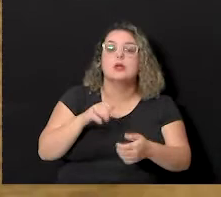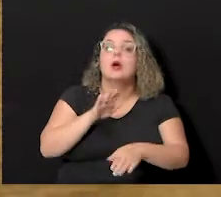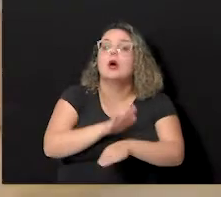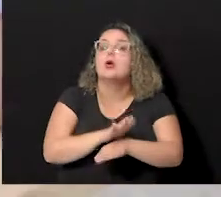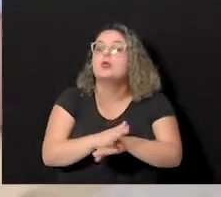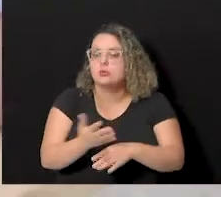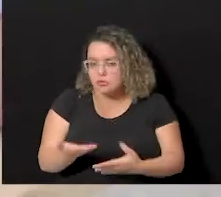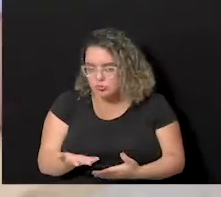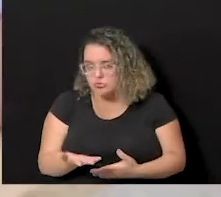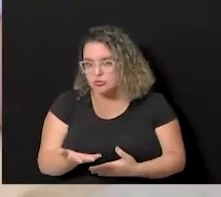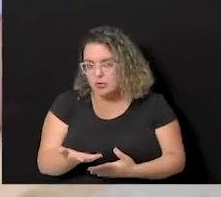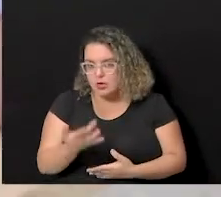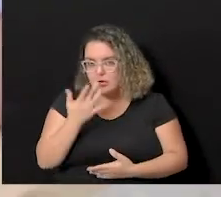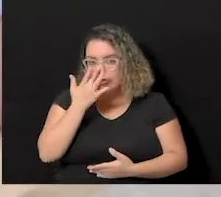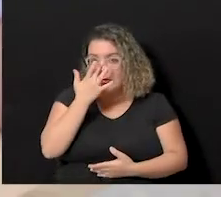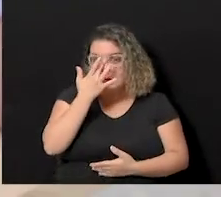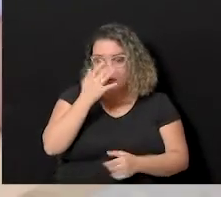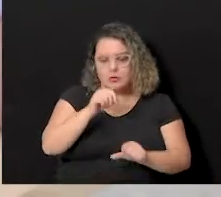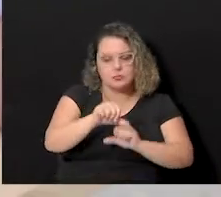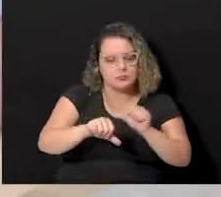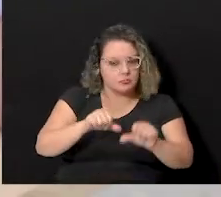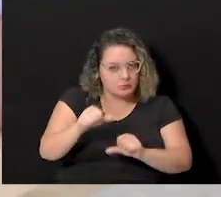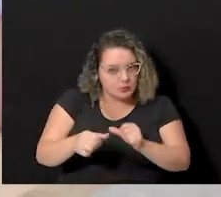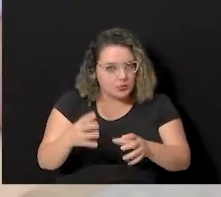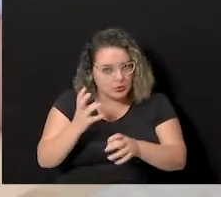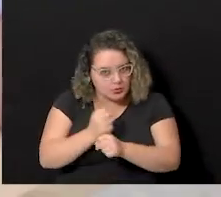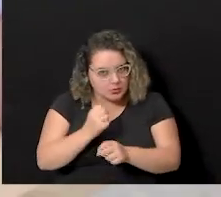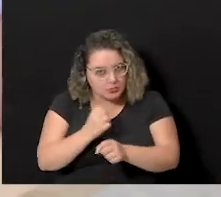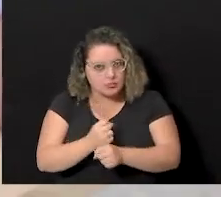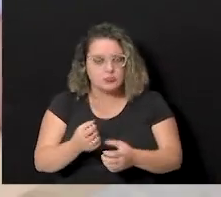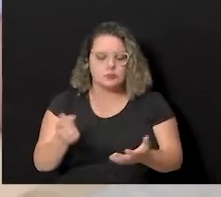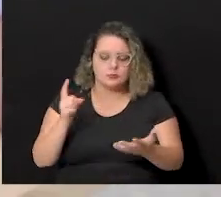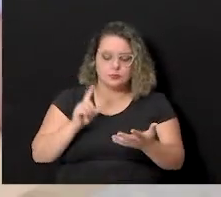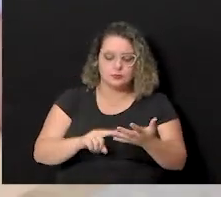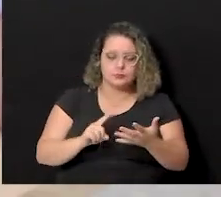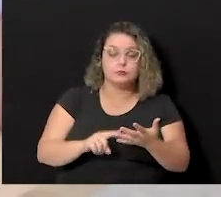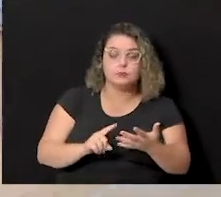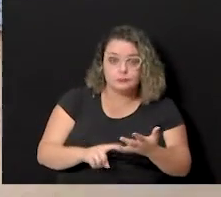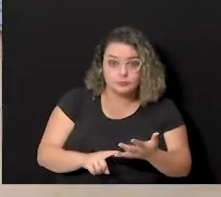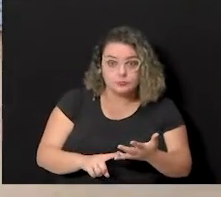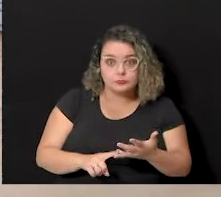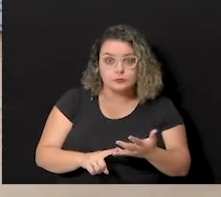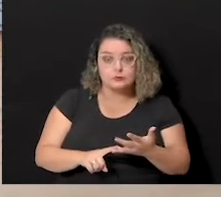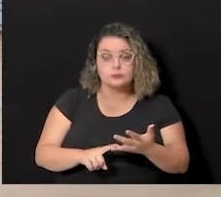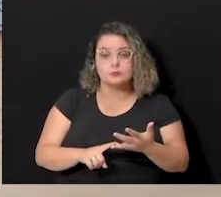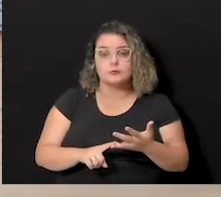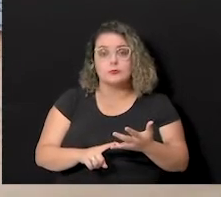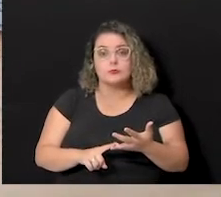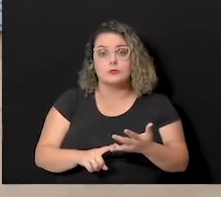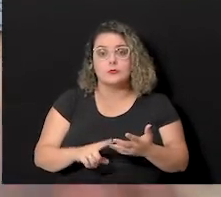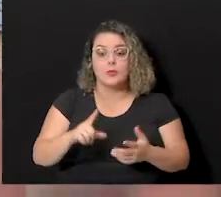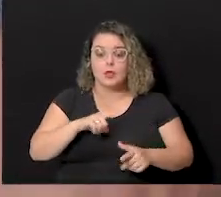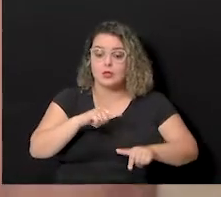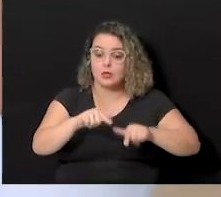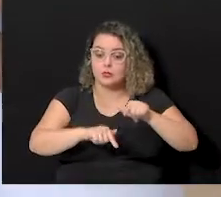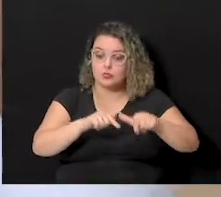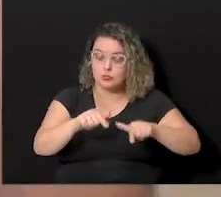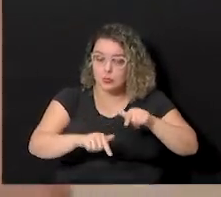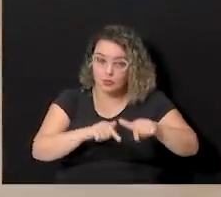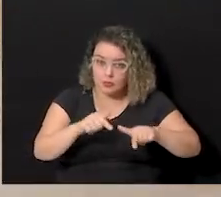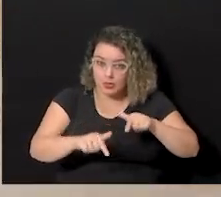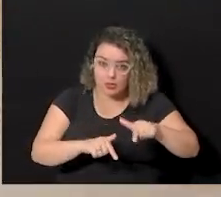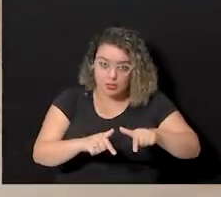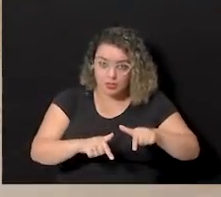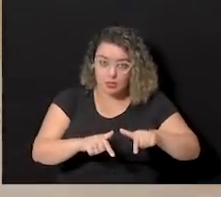financeiros, pessoas que dependem de você, isso muda a forma de calcular. Quando você tem um